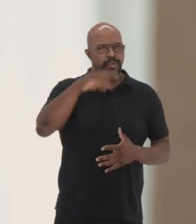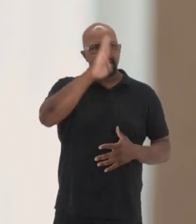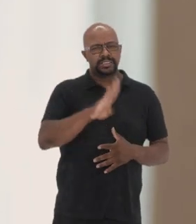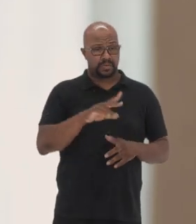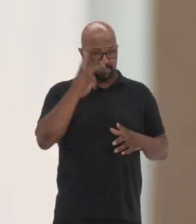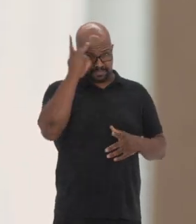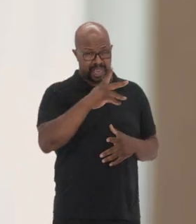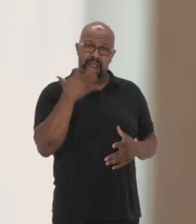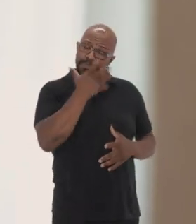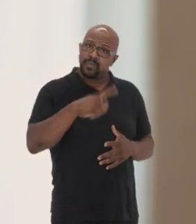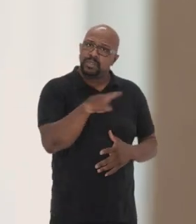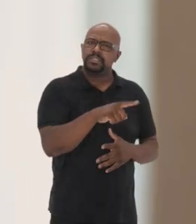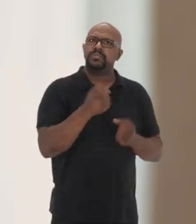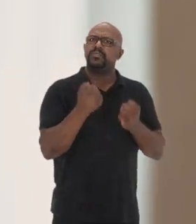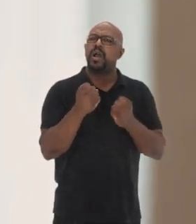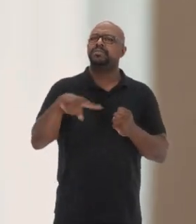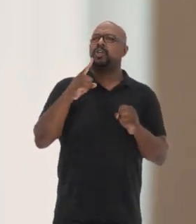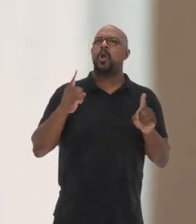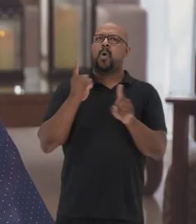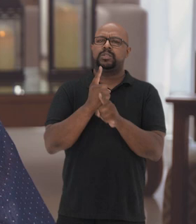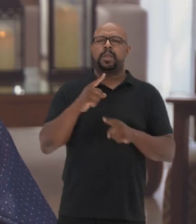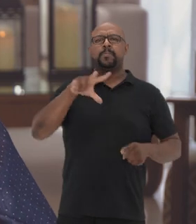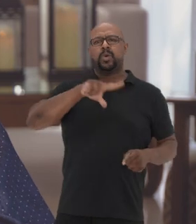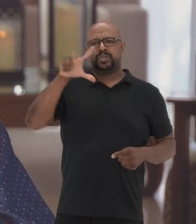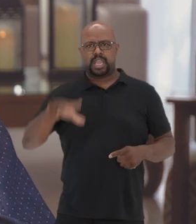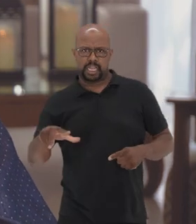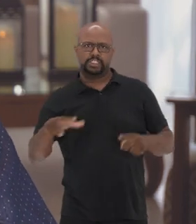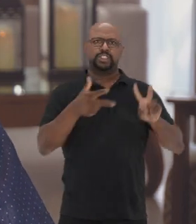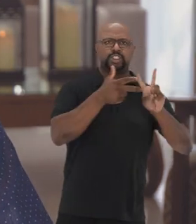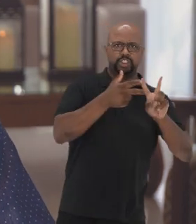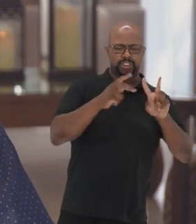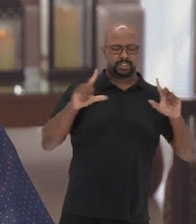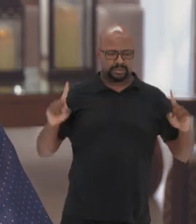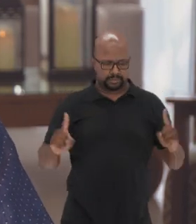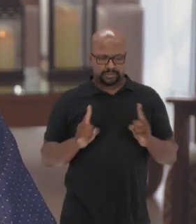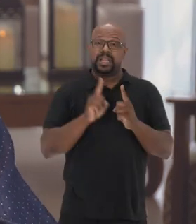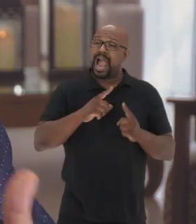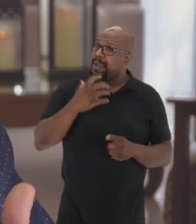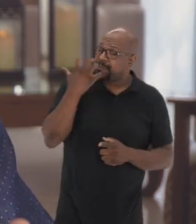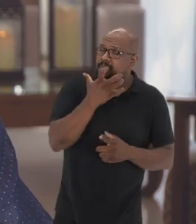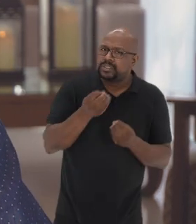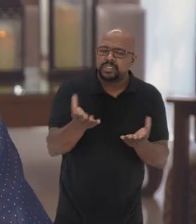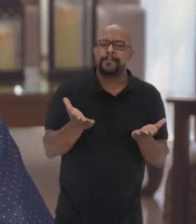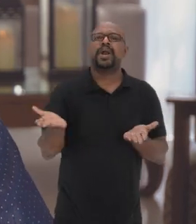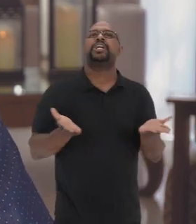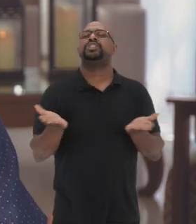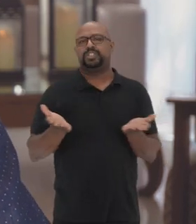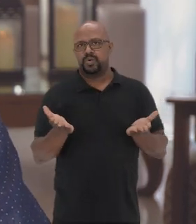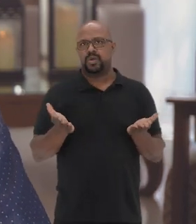forte que até mesmo no encontro entre os portugueses e os indígenas Foi ela que serviu como papel mediadora